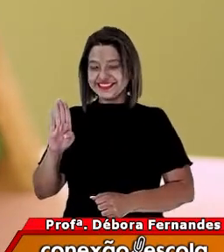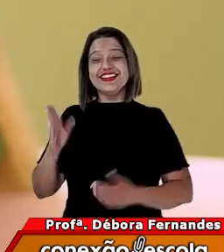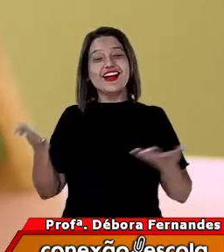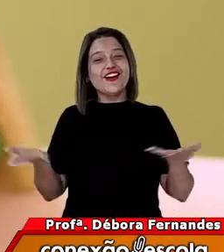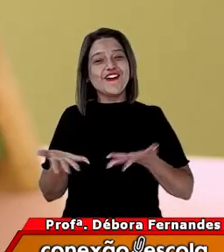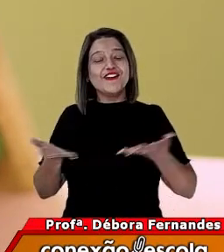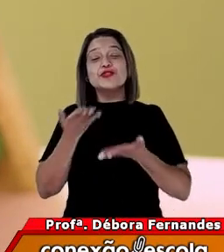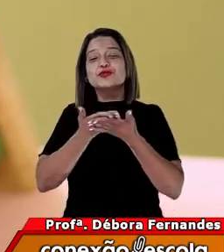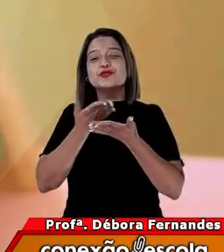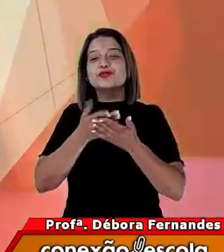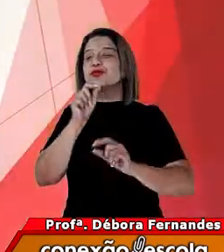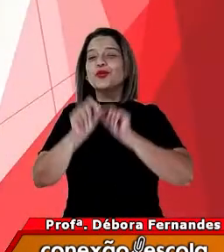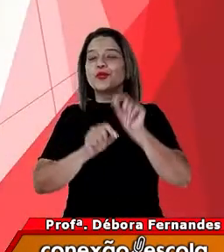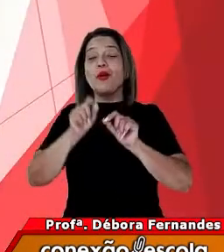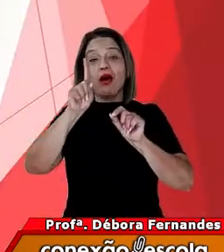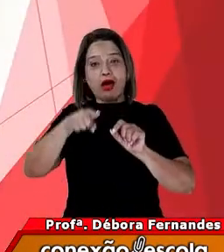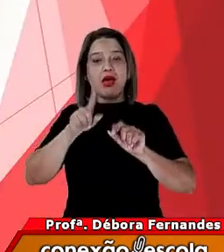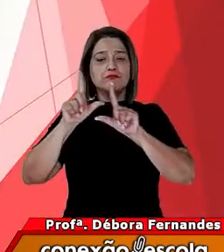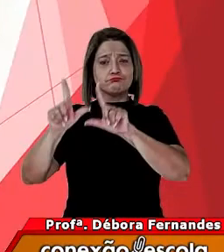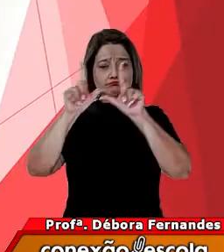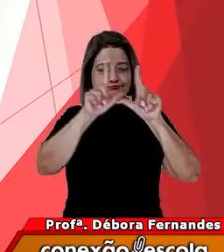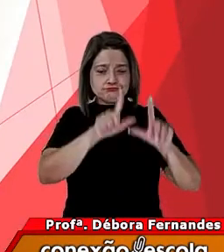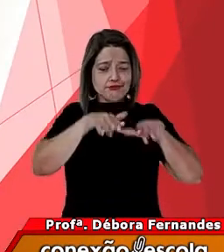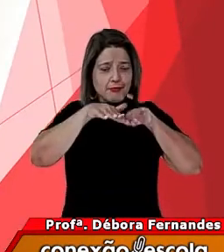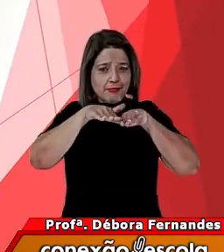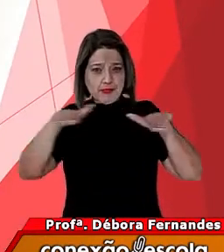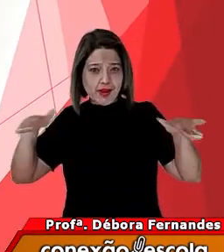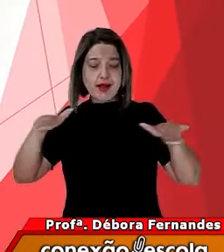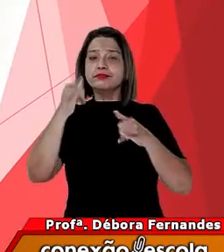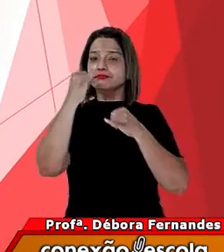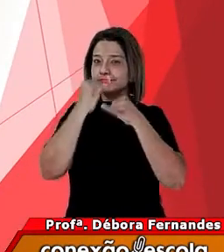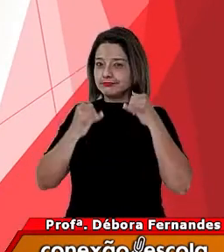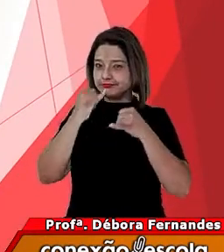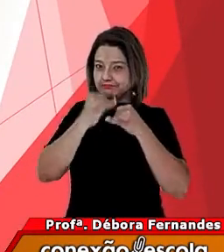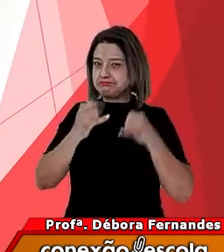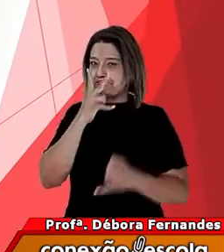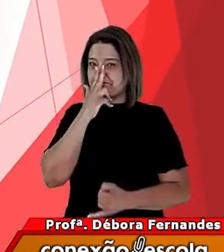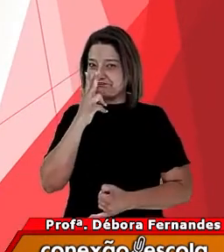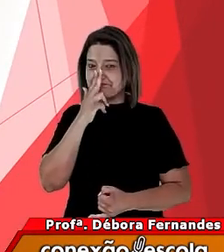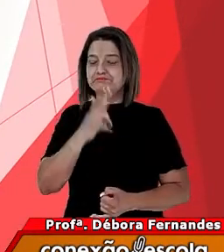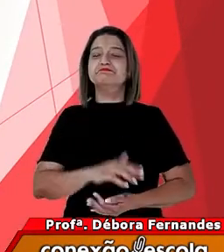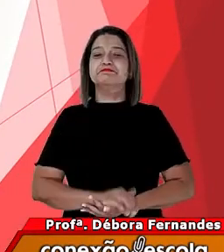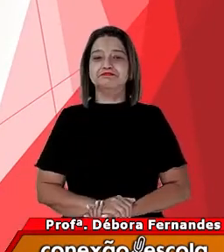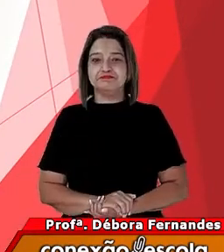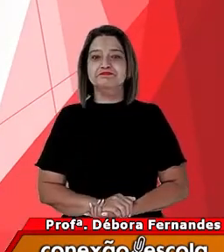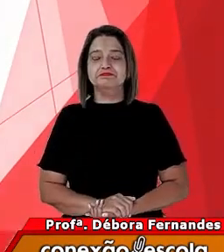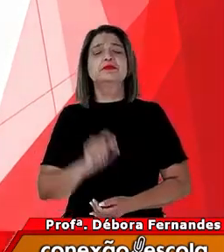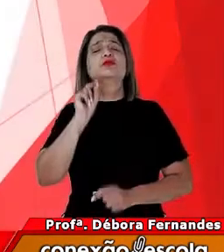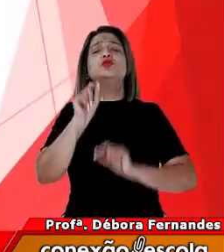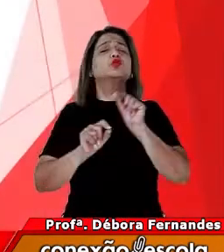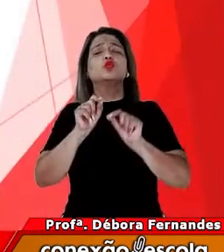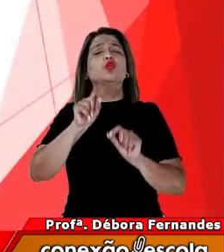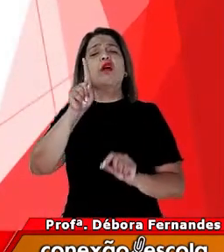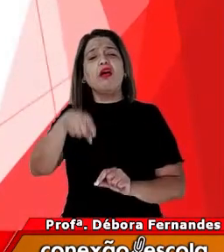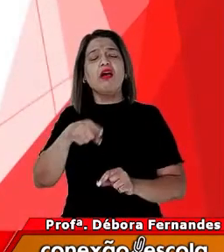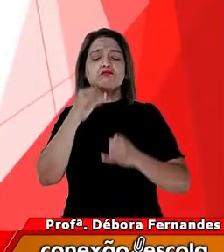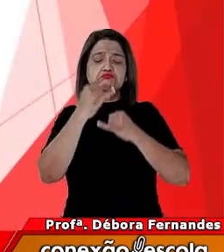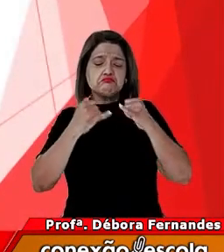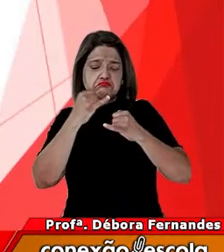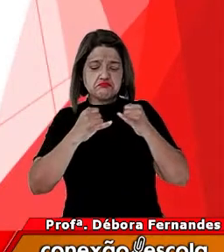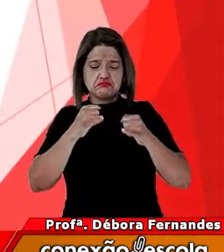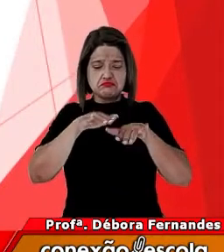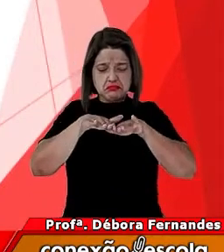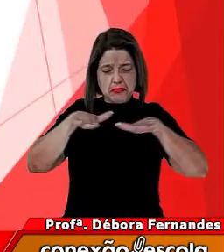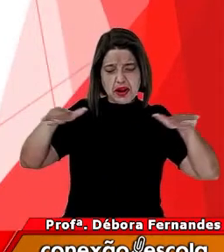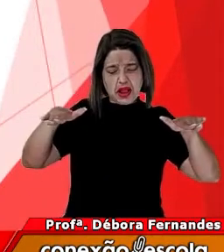vamos estudar sobre as figuras planas semelhantes. O que seriam essas figuras planas semelhantes e